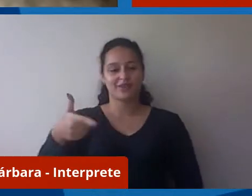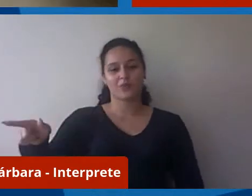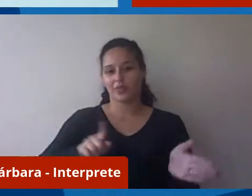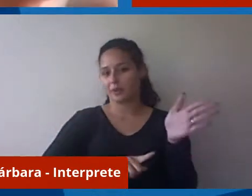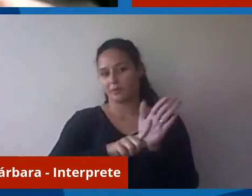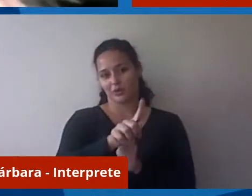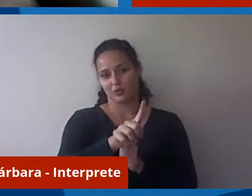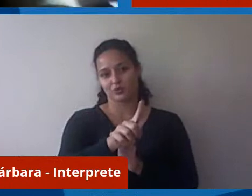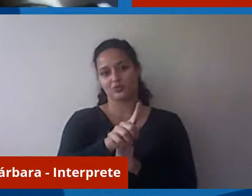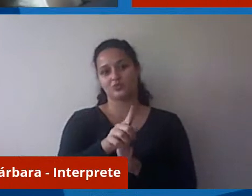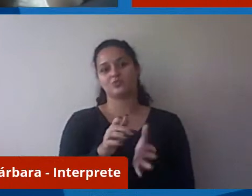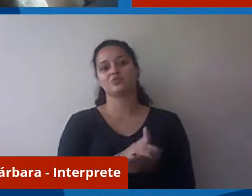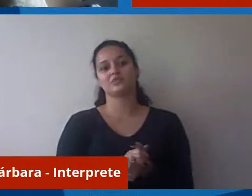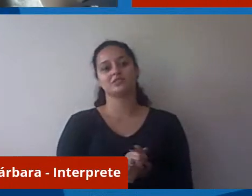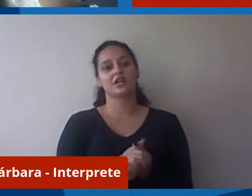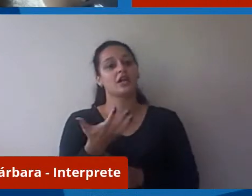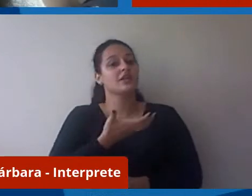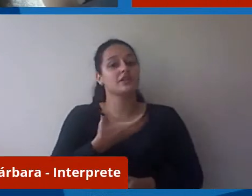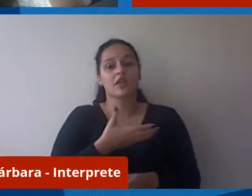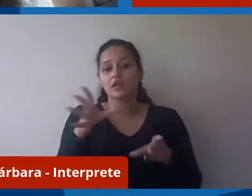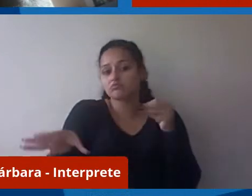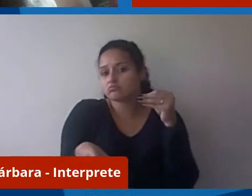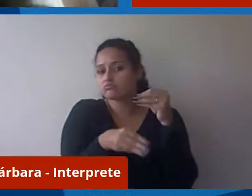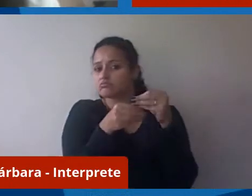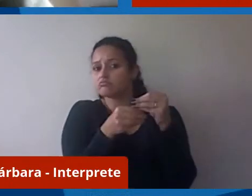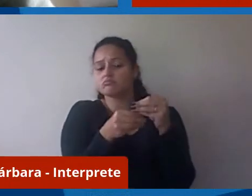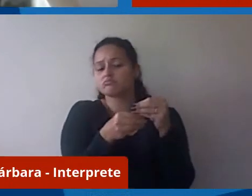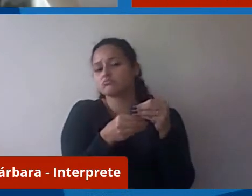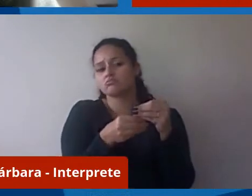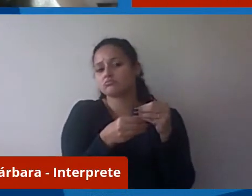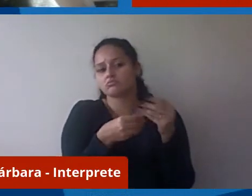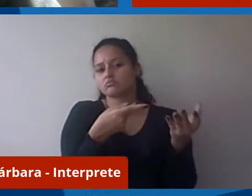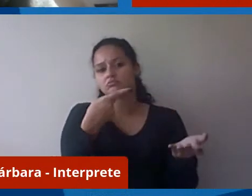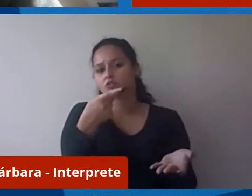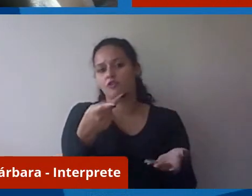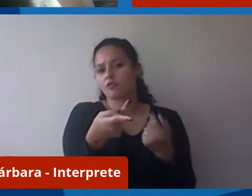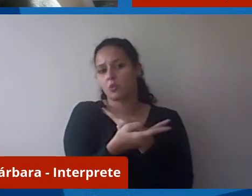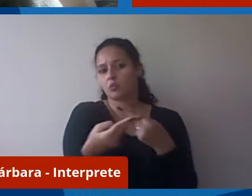pergunta. O senhor quer falar mais alguma coisa? Não, né?